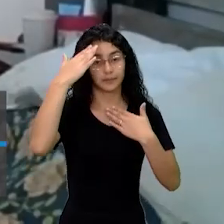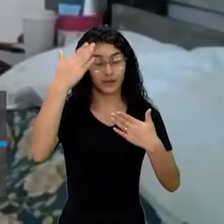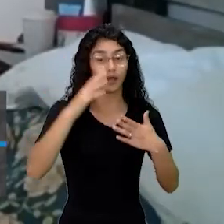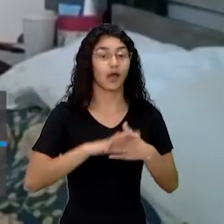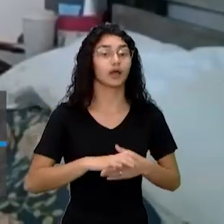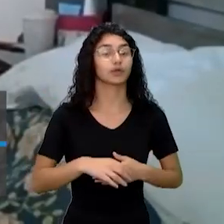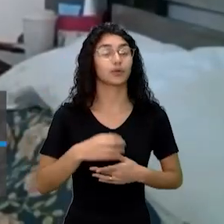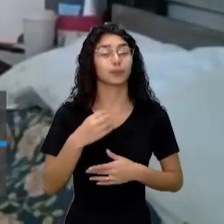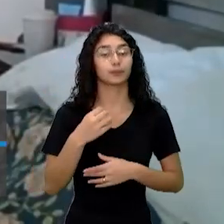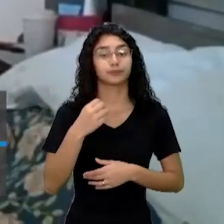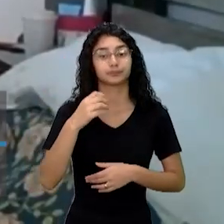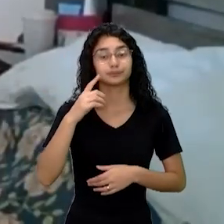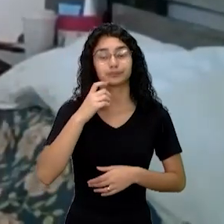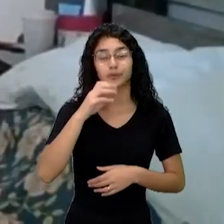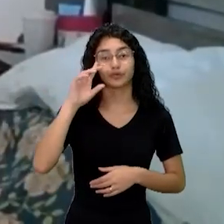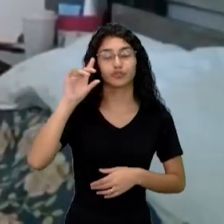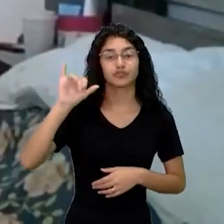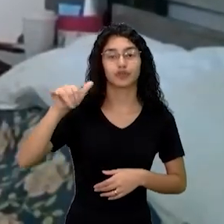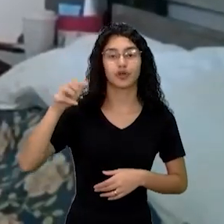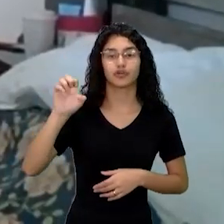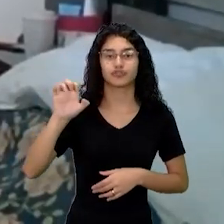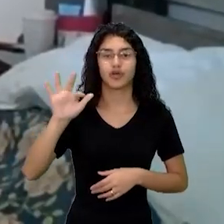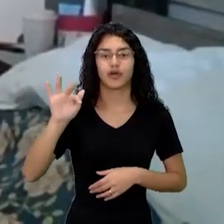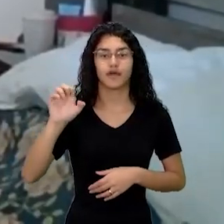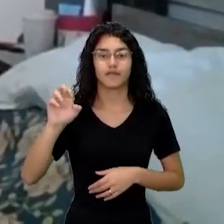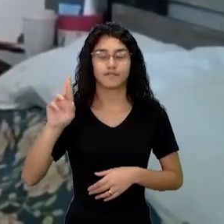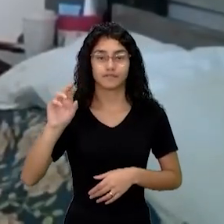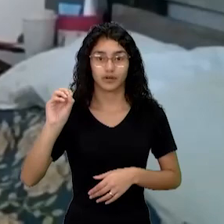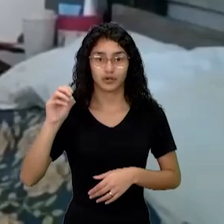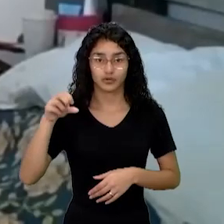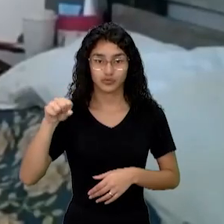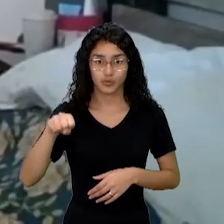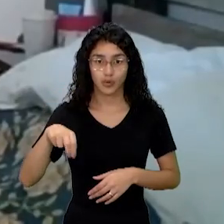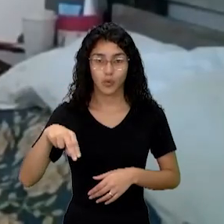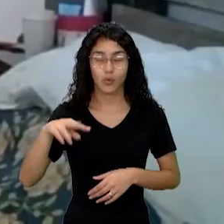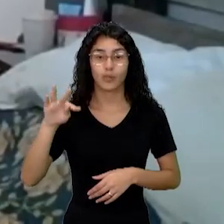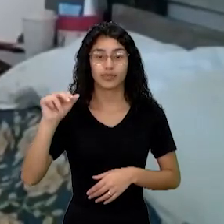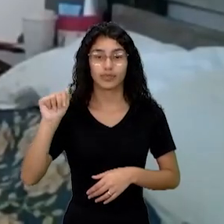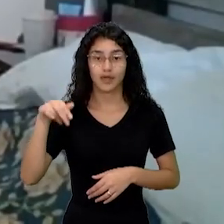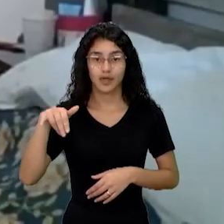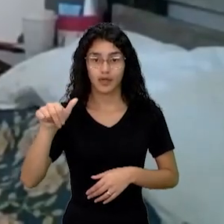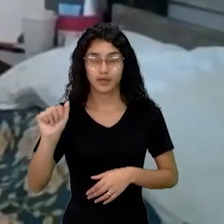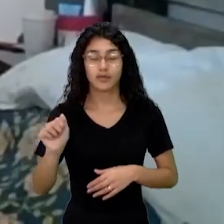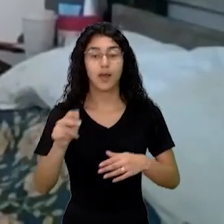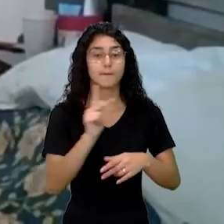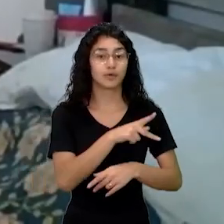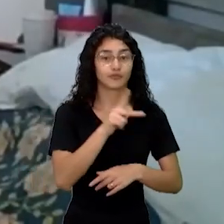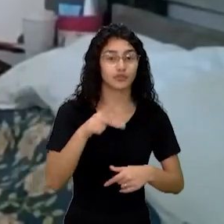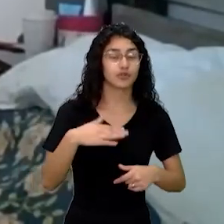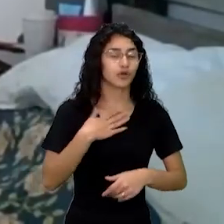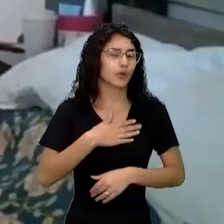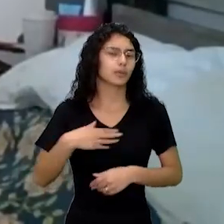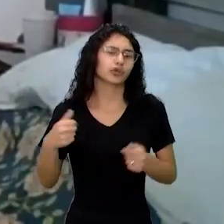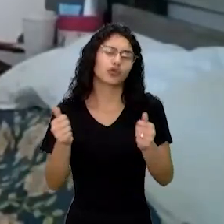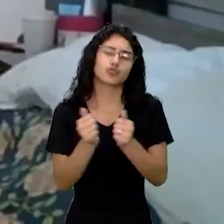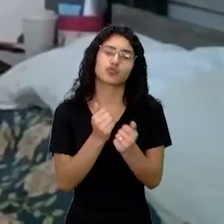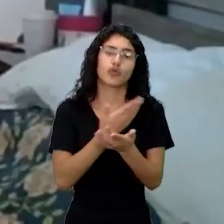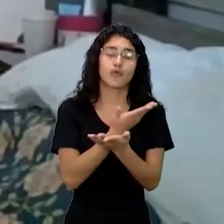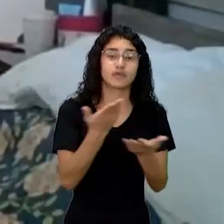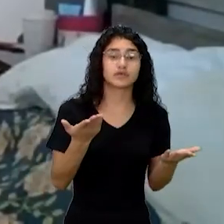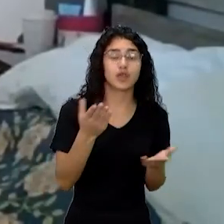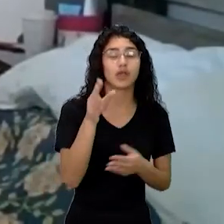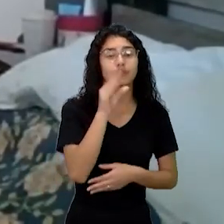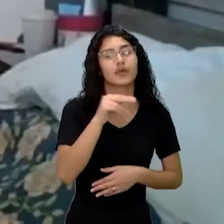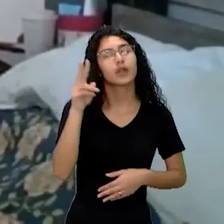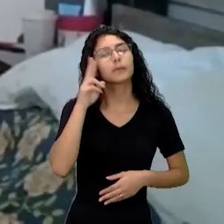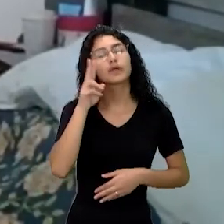Bom dia, Jefferson, Tânia, que estão aí no estudo. Bom dia, professores. É um prazer estar aqui com vocês para contar um pouquinho da minha história, né,